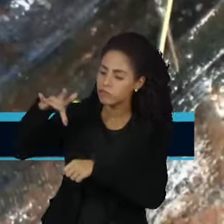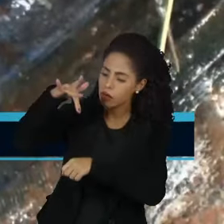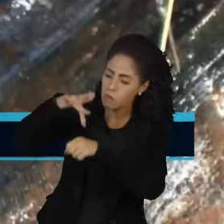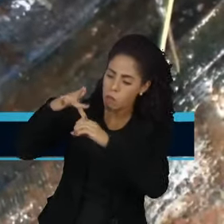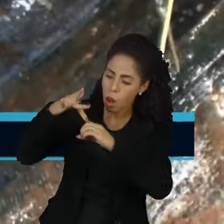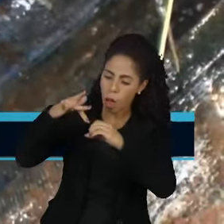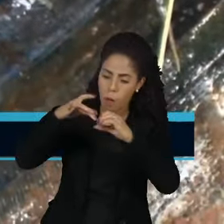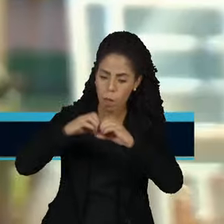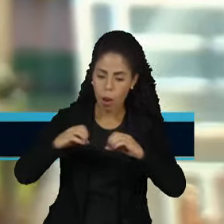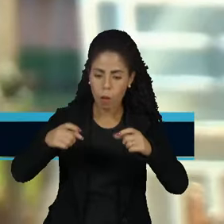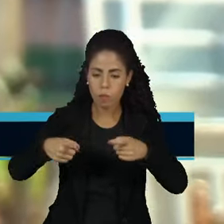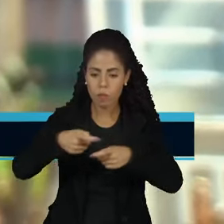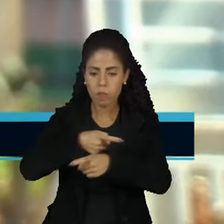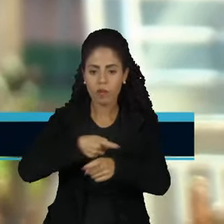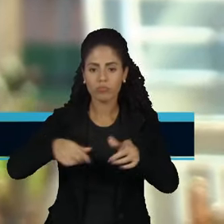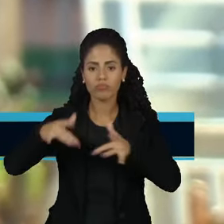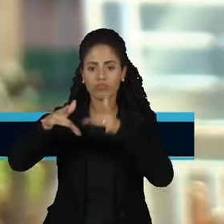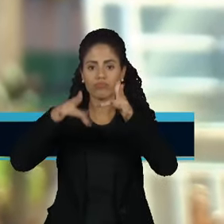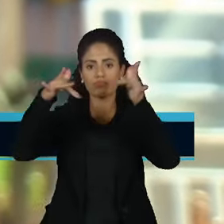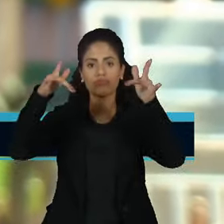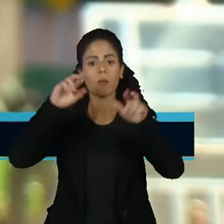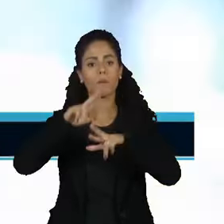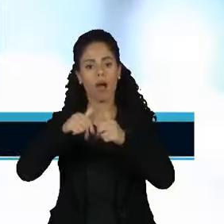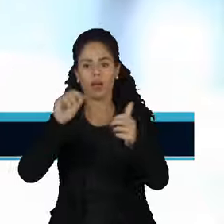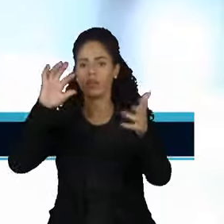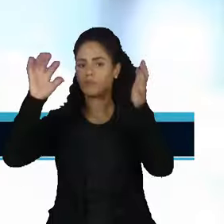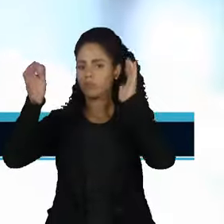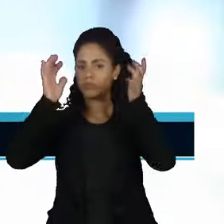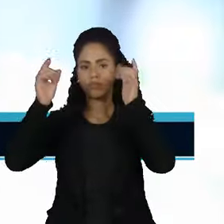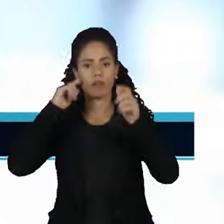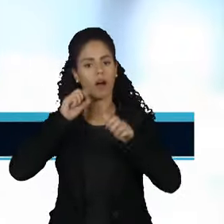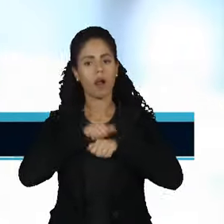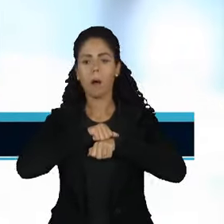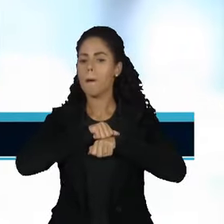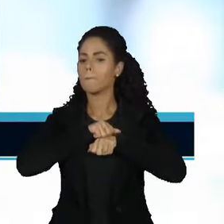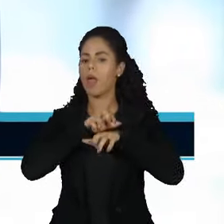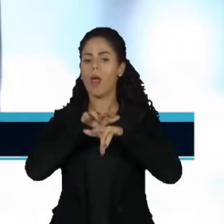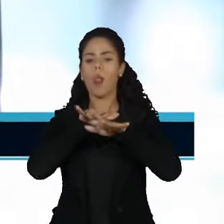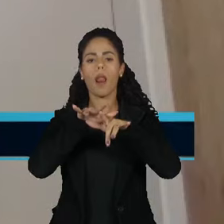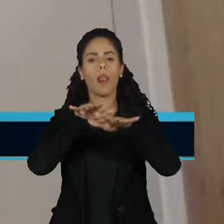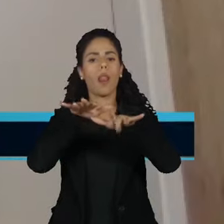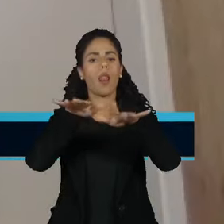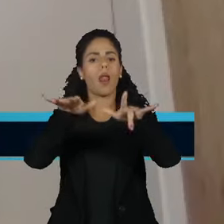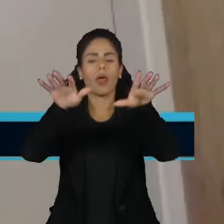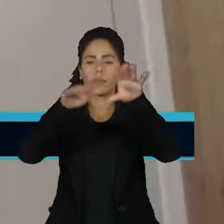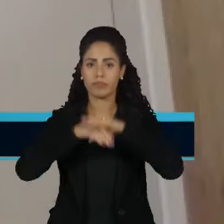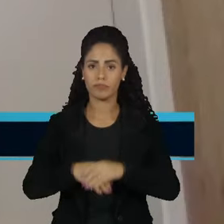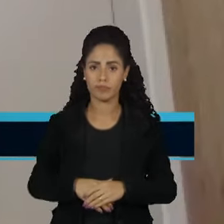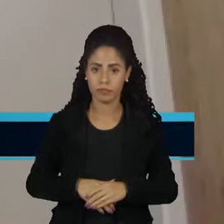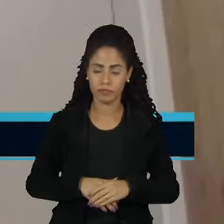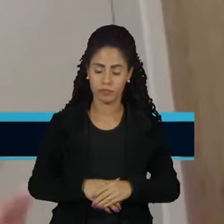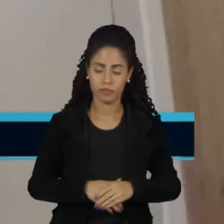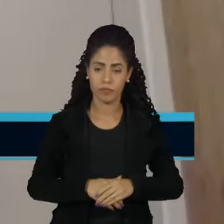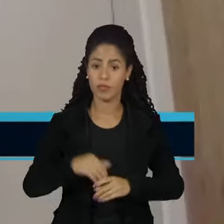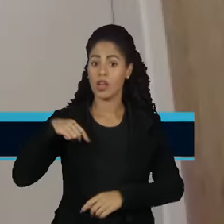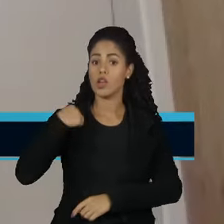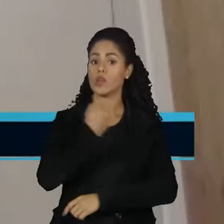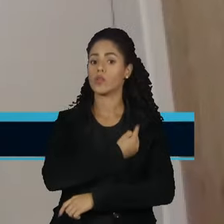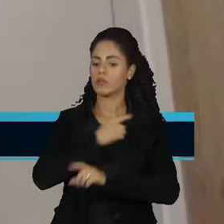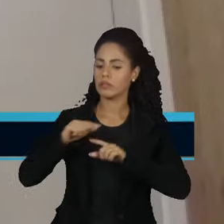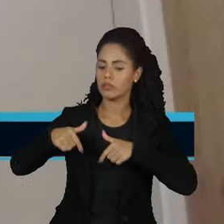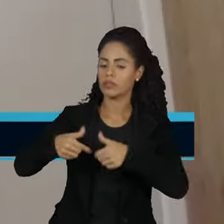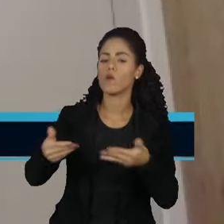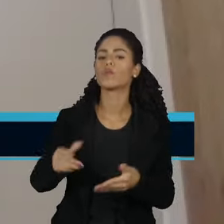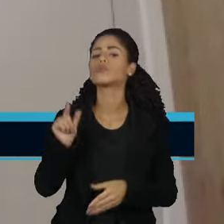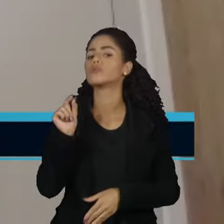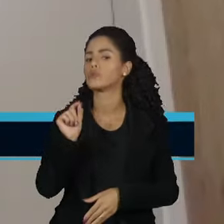mudanças climáticas, fazendo com que a doença viajasse além dos trópicos. O que nós temos que fazer hoje para eu me proteger